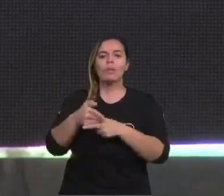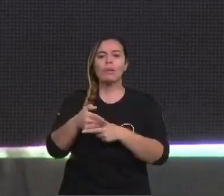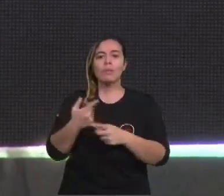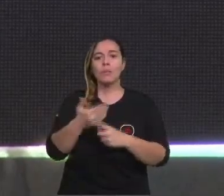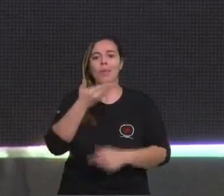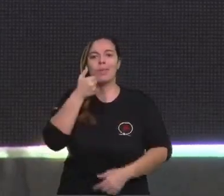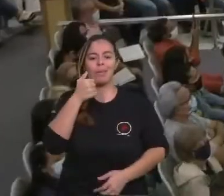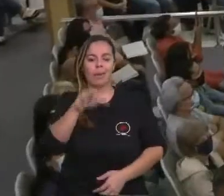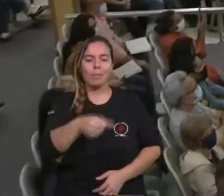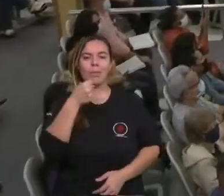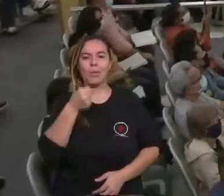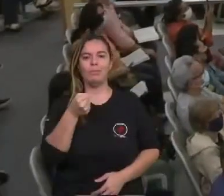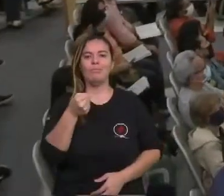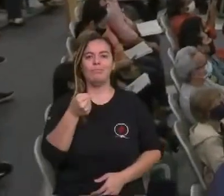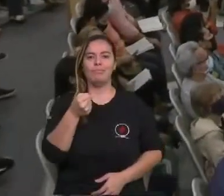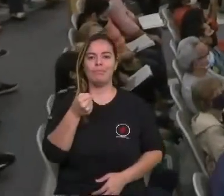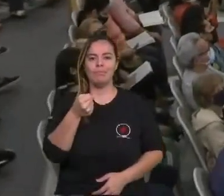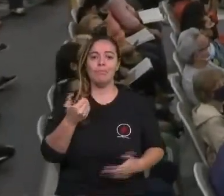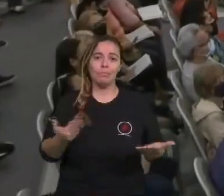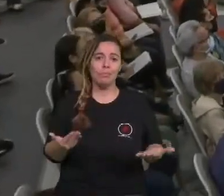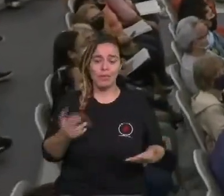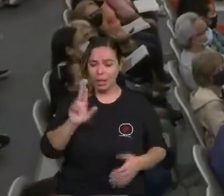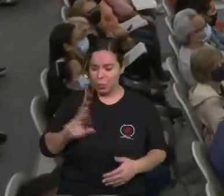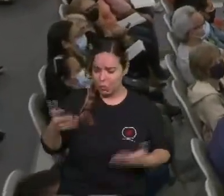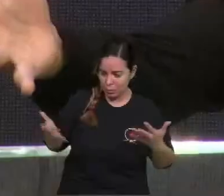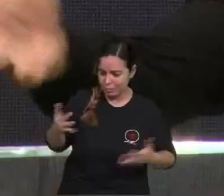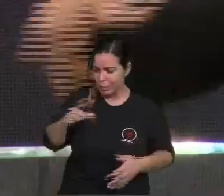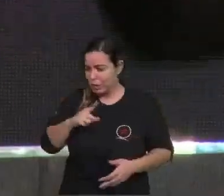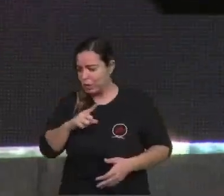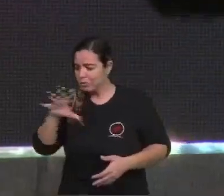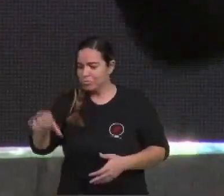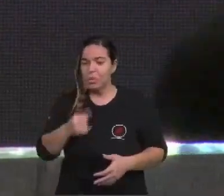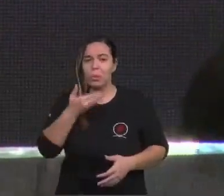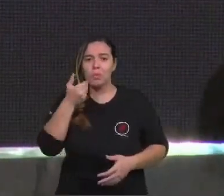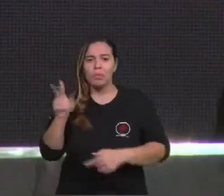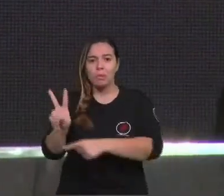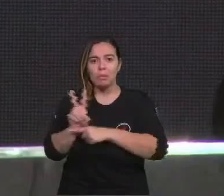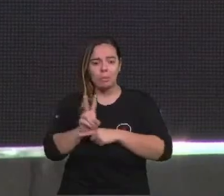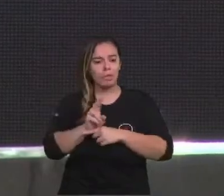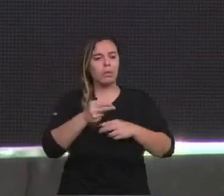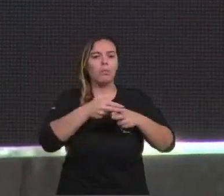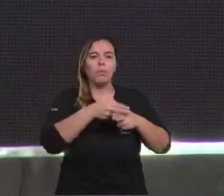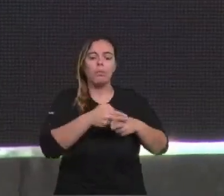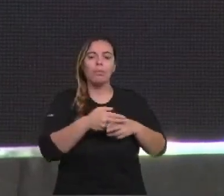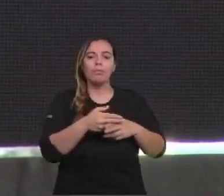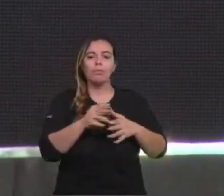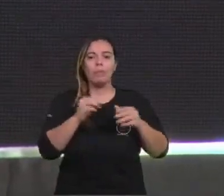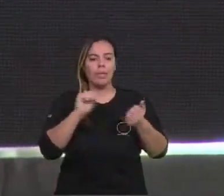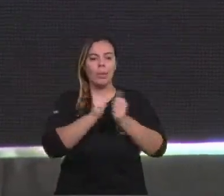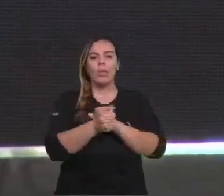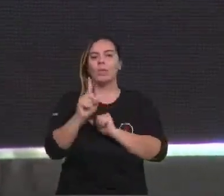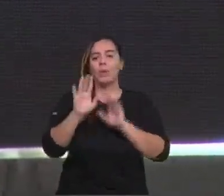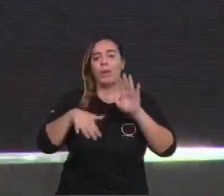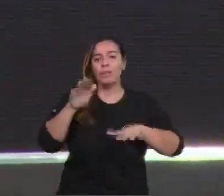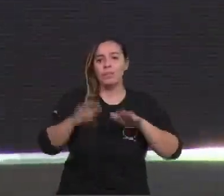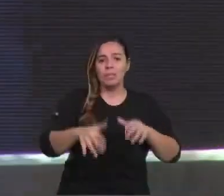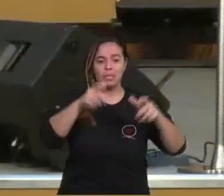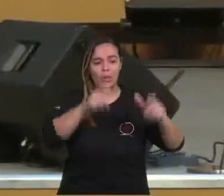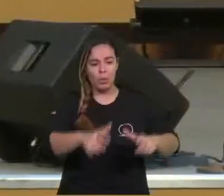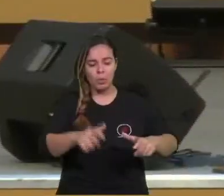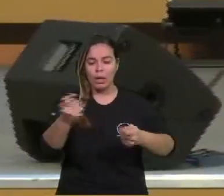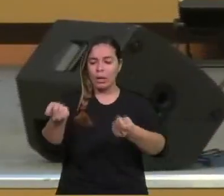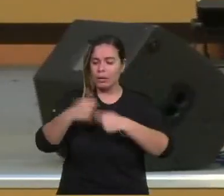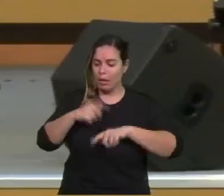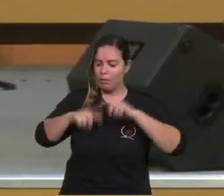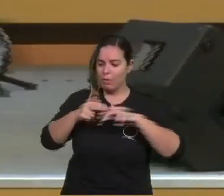mão, sim ou não? É, o que você tinha, você usou o que você tinha para resolver um problema. Não era o adequado. Então, às vezes, você pode estar num lugar e receber uma